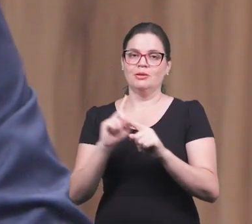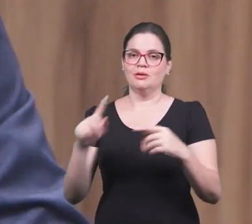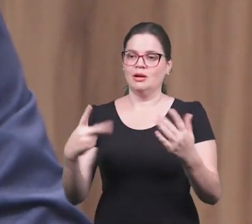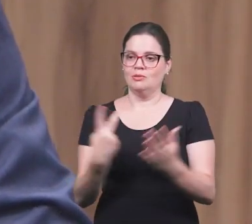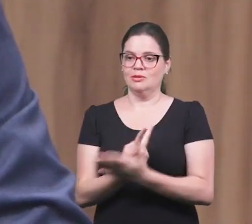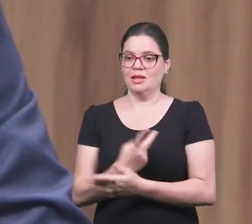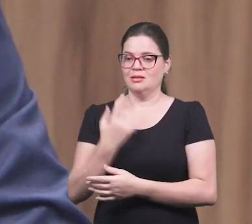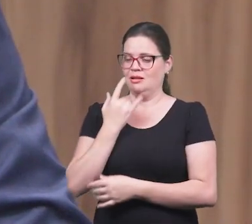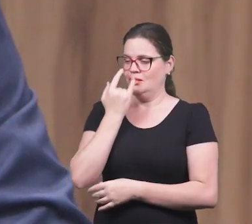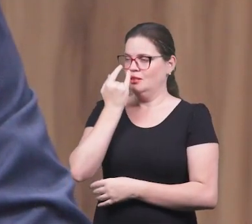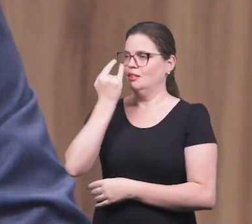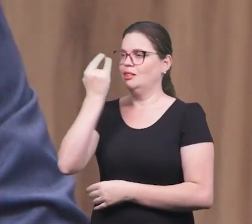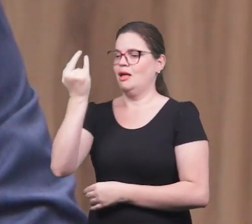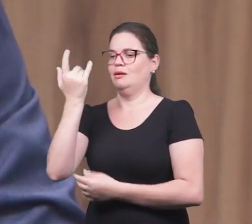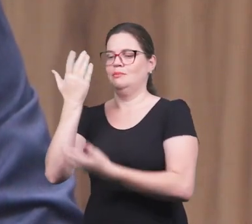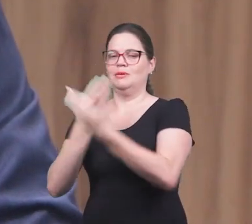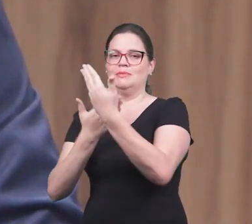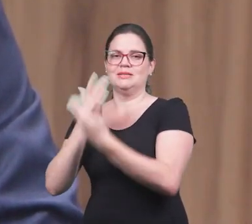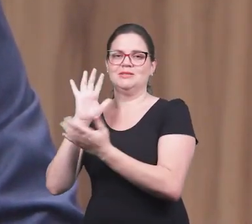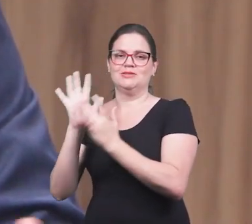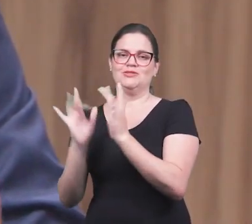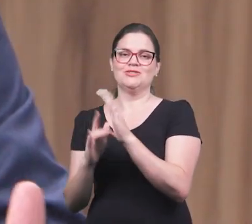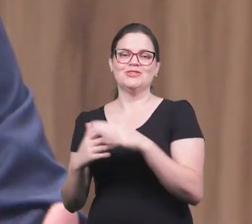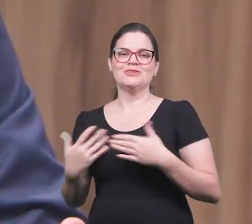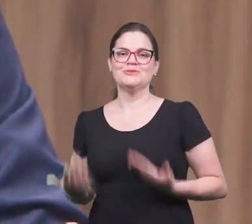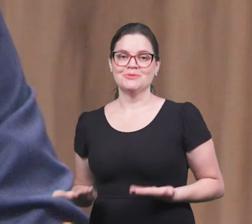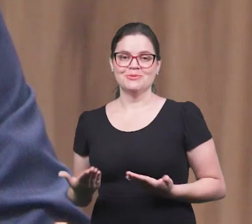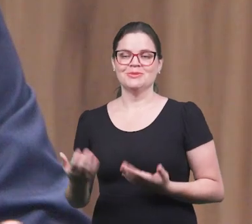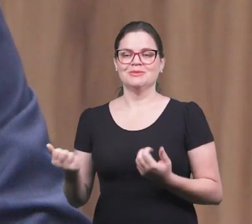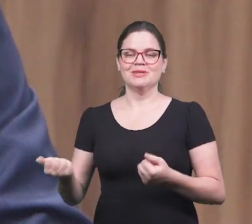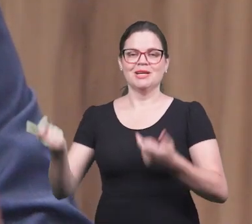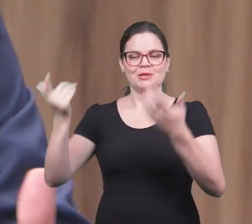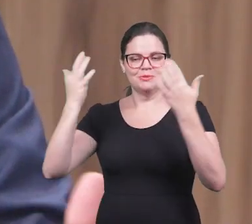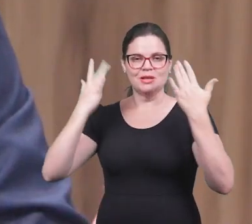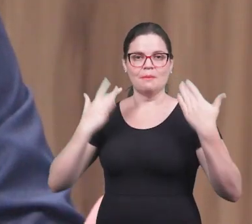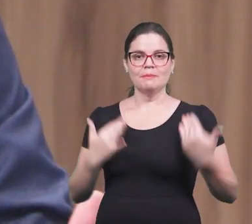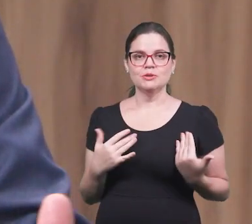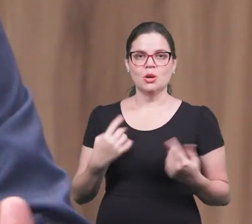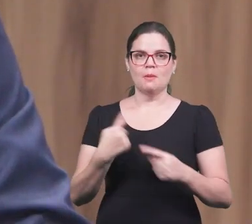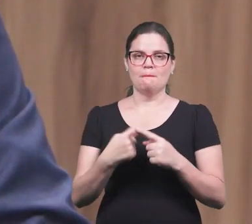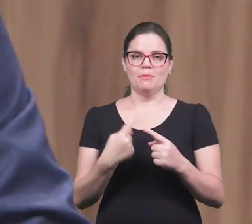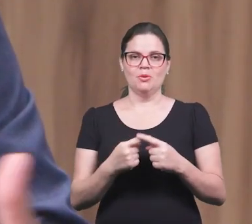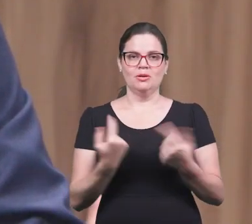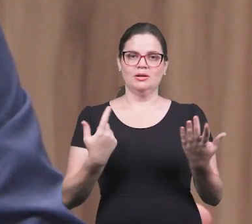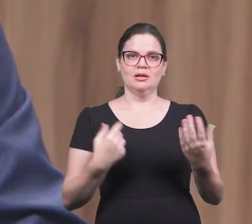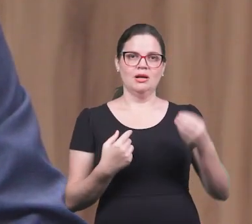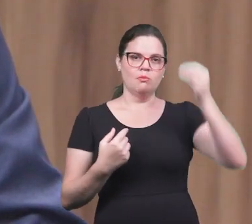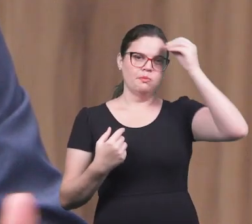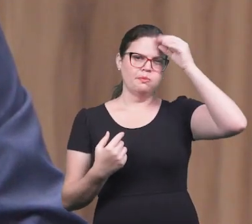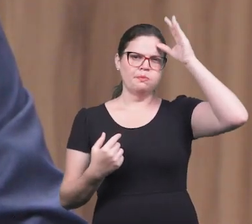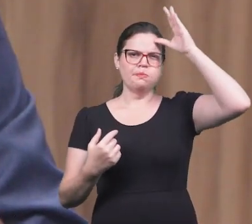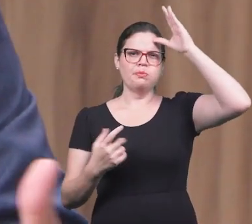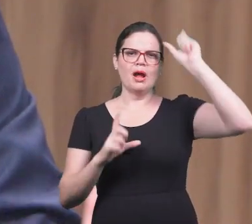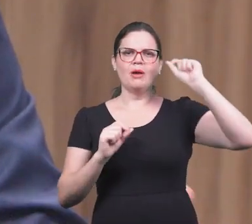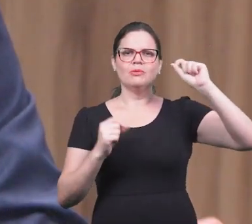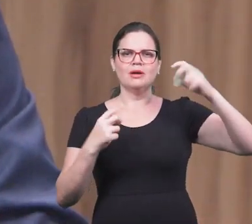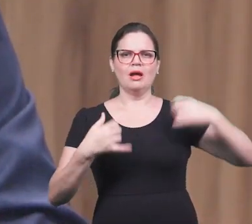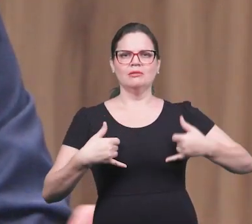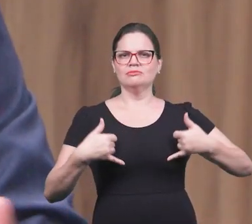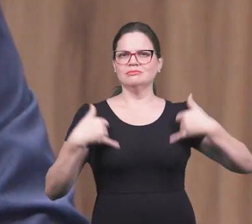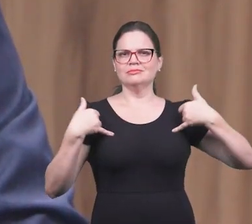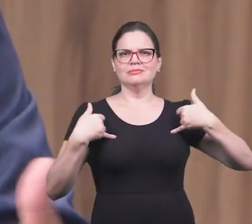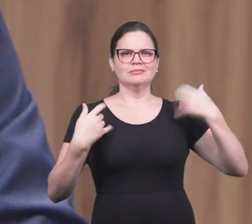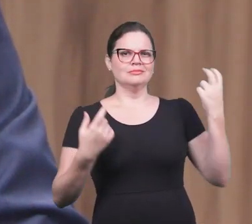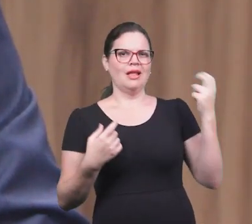é Jesus, que é o caminho. Então ela descaracteriza. O inchar, na verdade, é alterar, é mudar uma forma